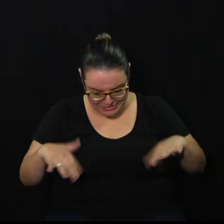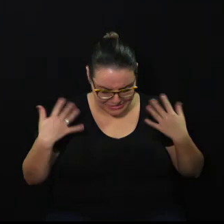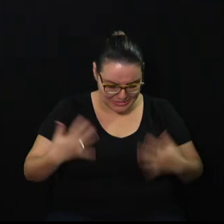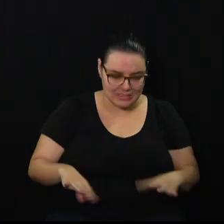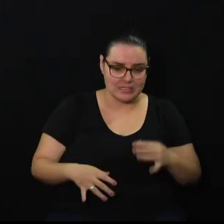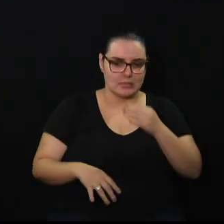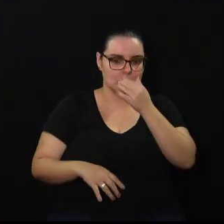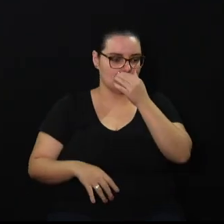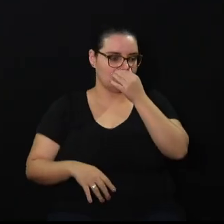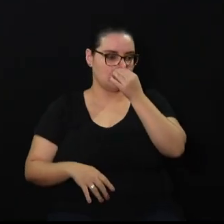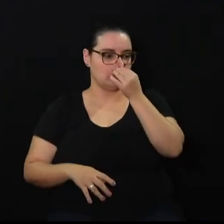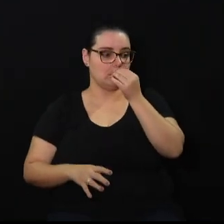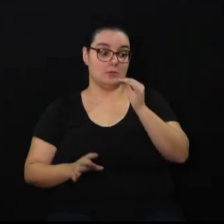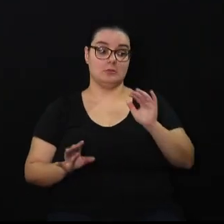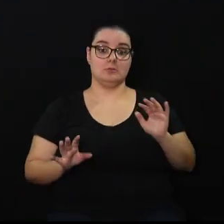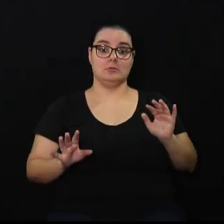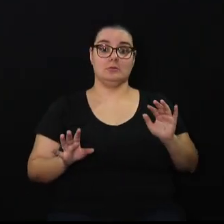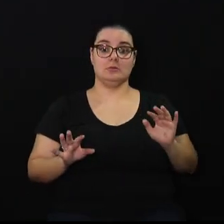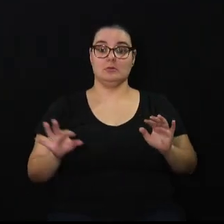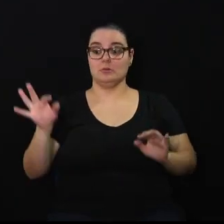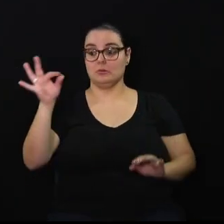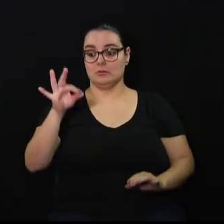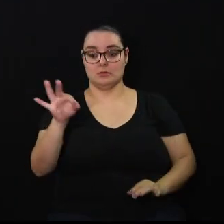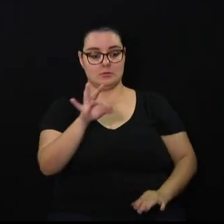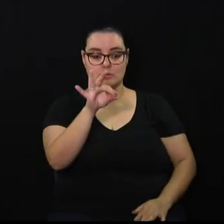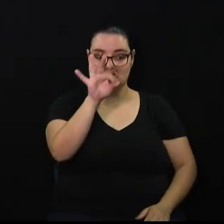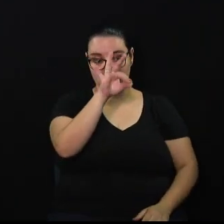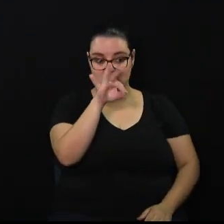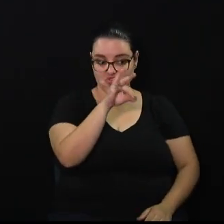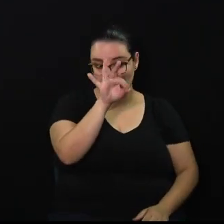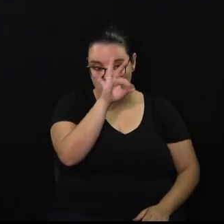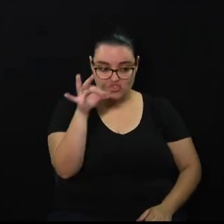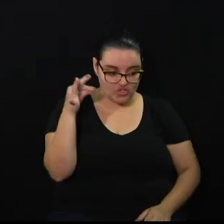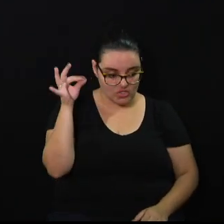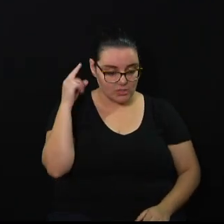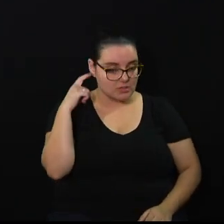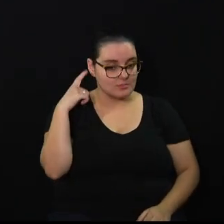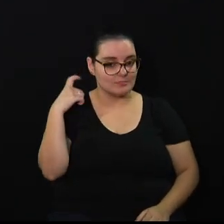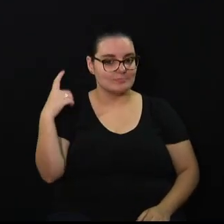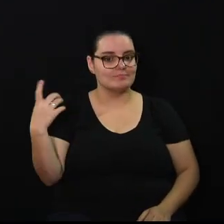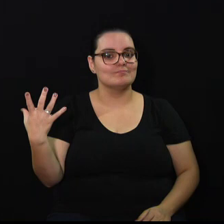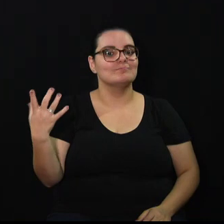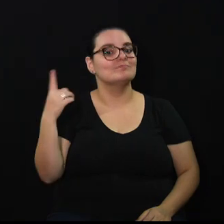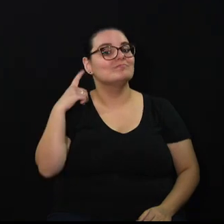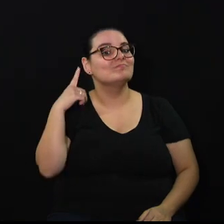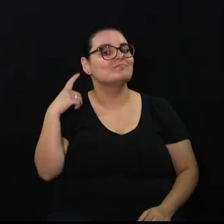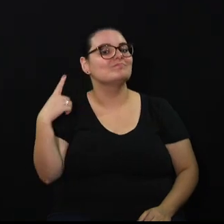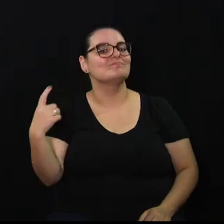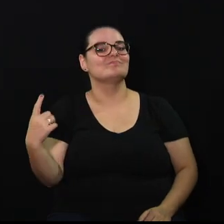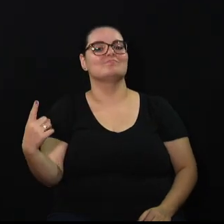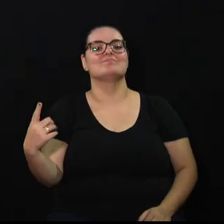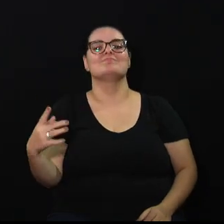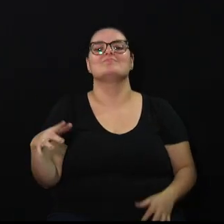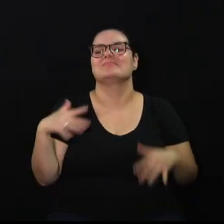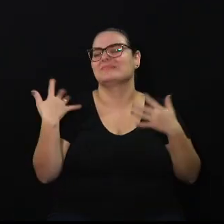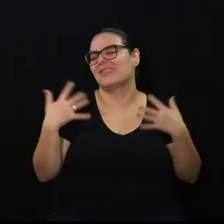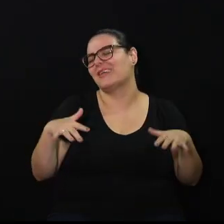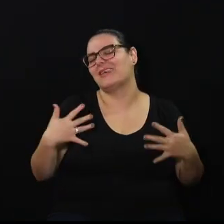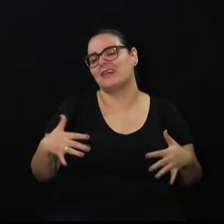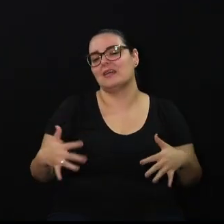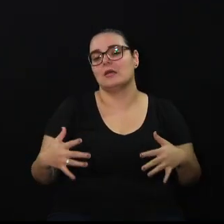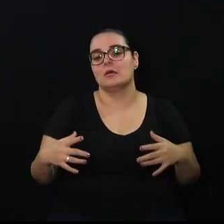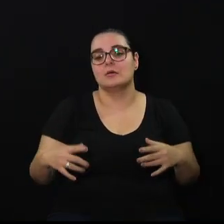vendo que alguma coisa aconteceu de repente abelha jataí liso né para ele esses é muito mais dolorido que é pra gente